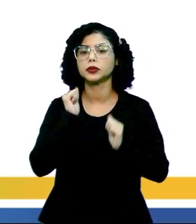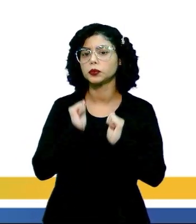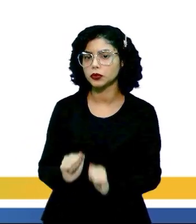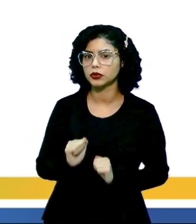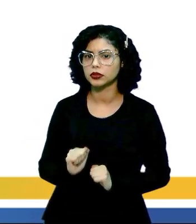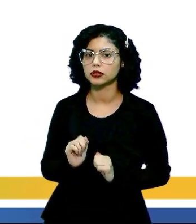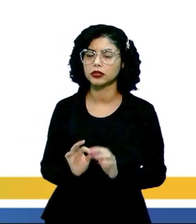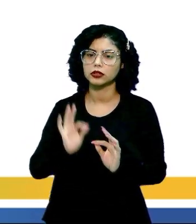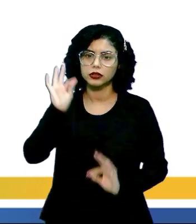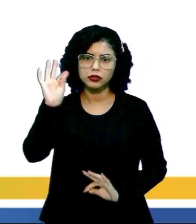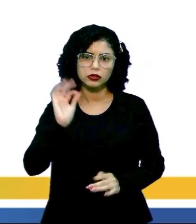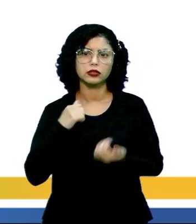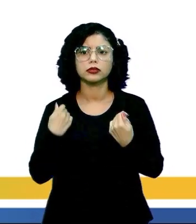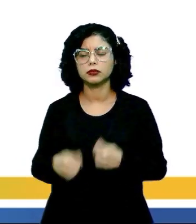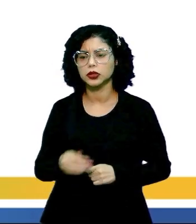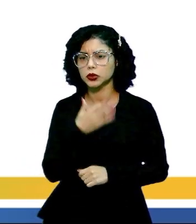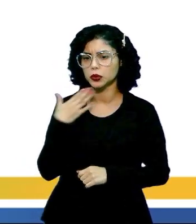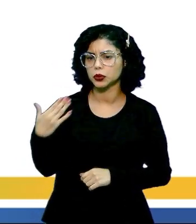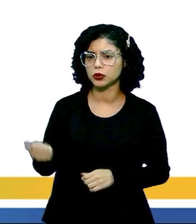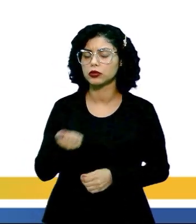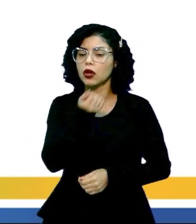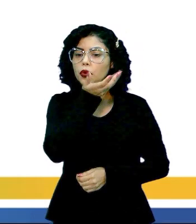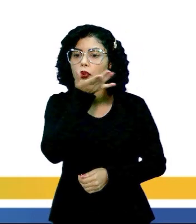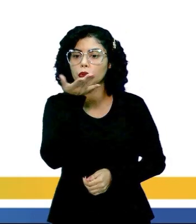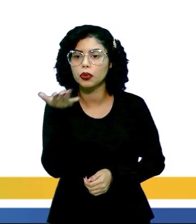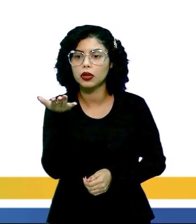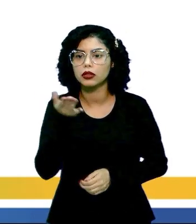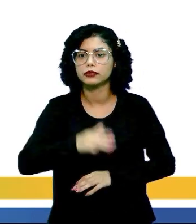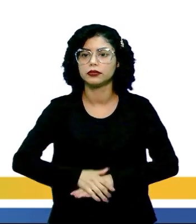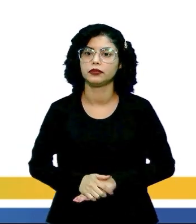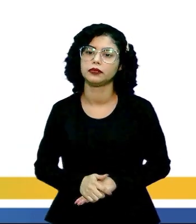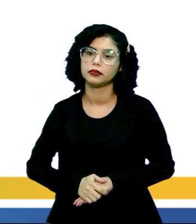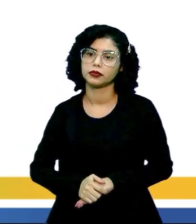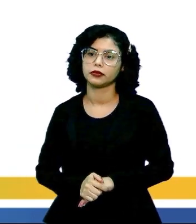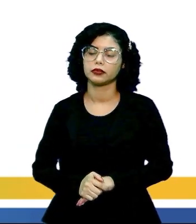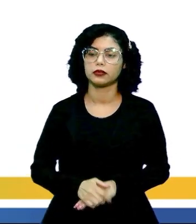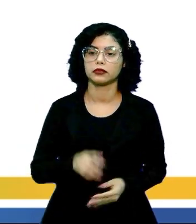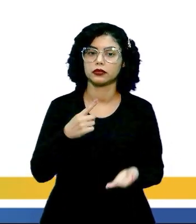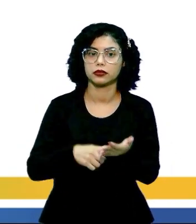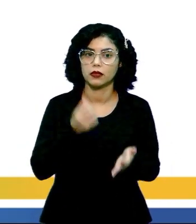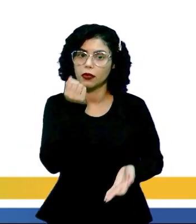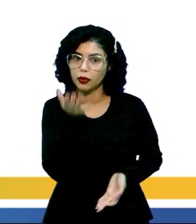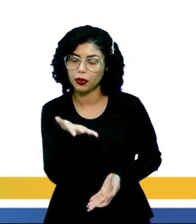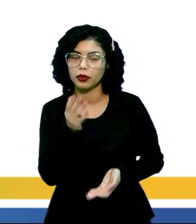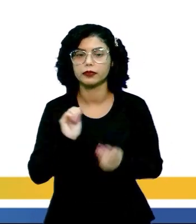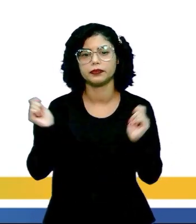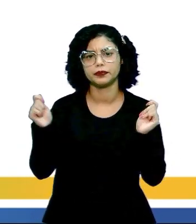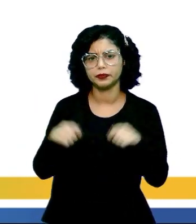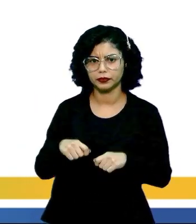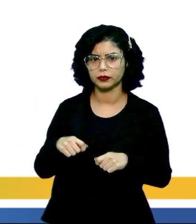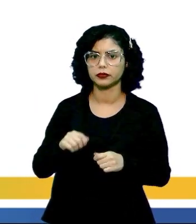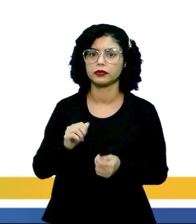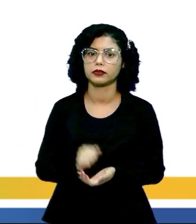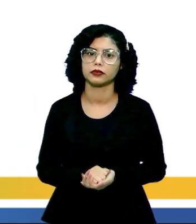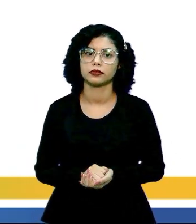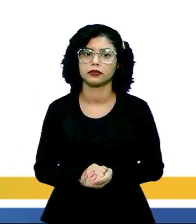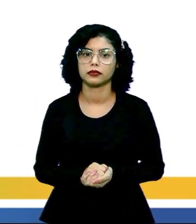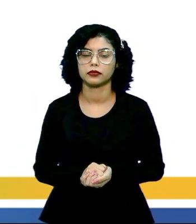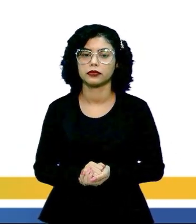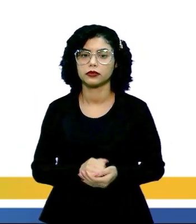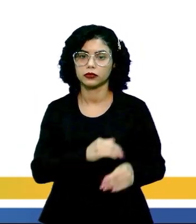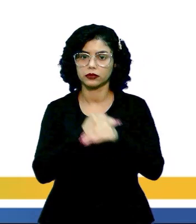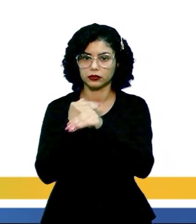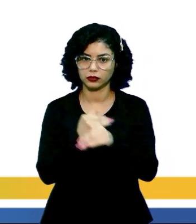poder medir com precisão a farinha. Considere que a farinha e o